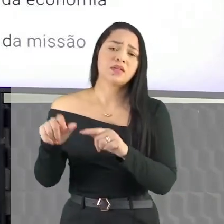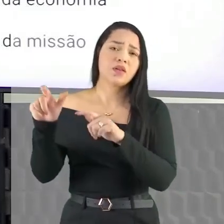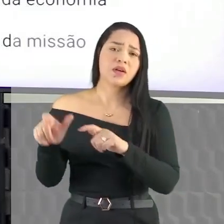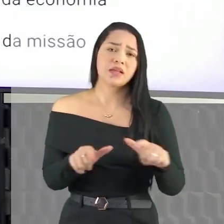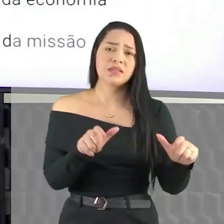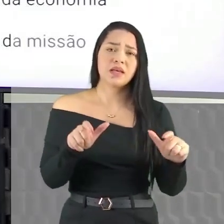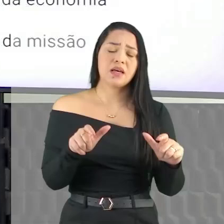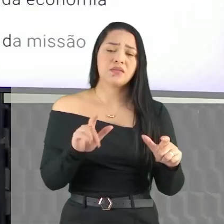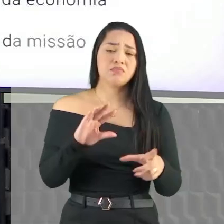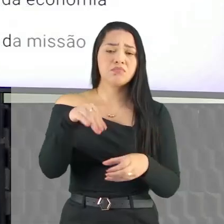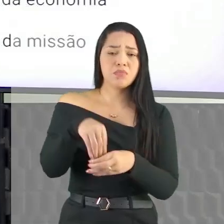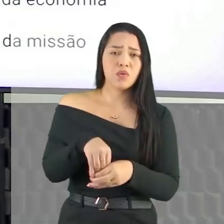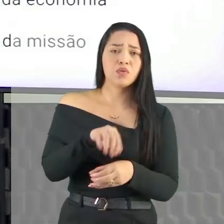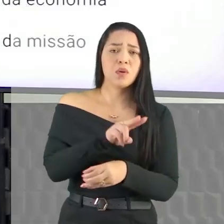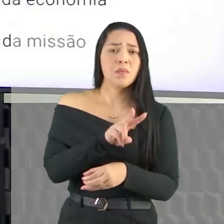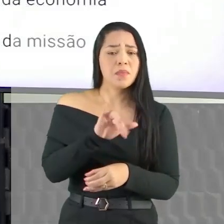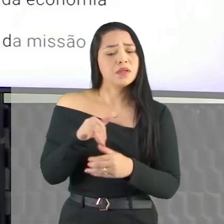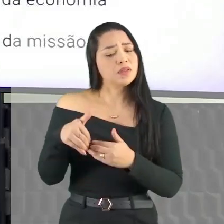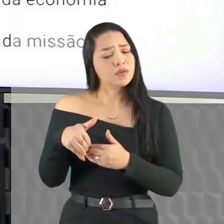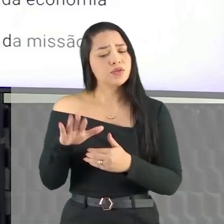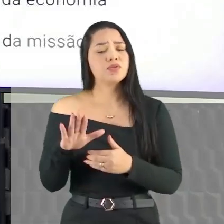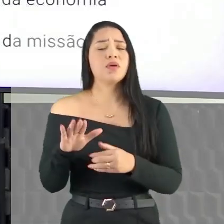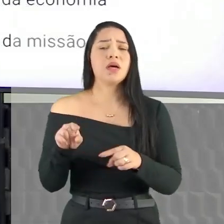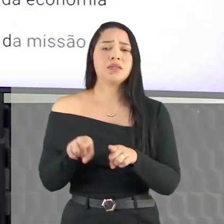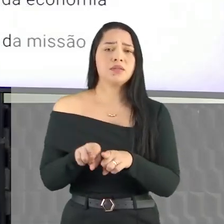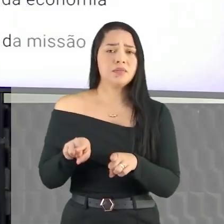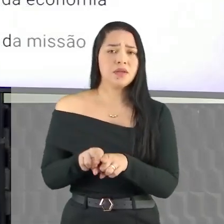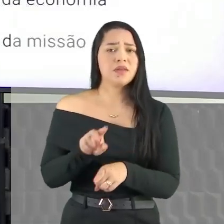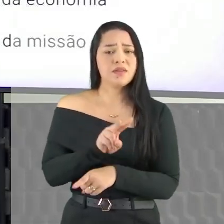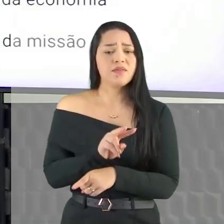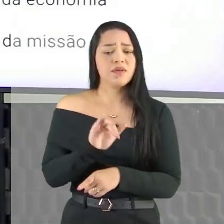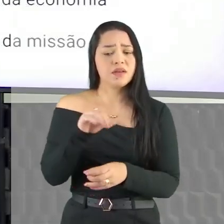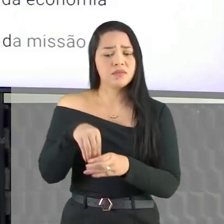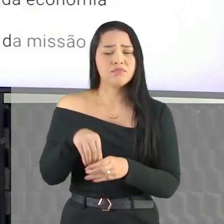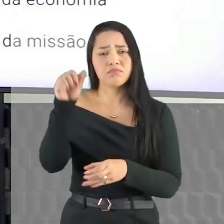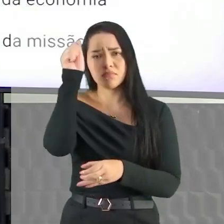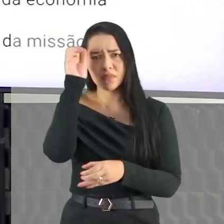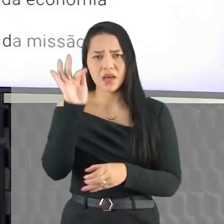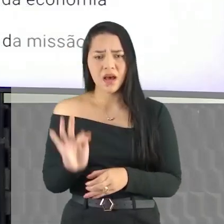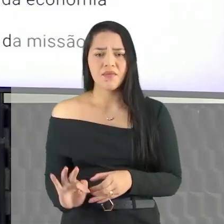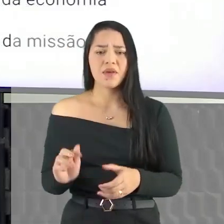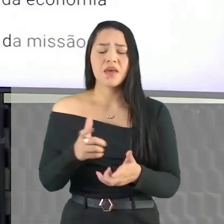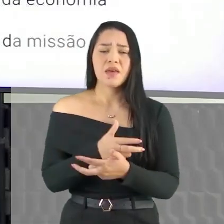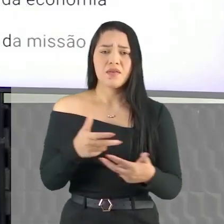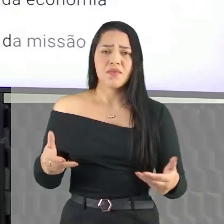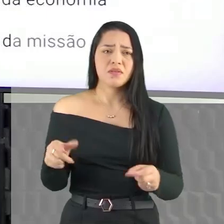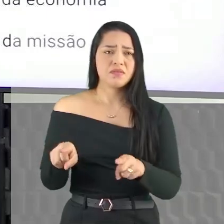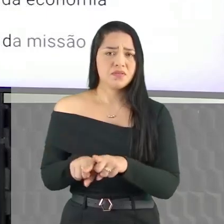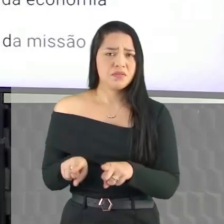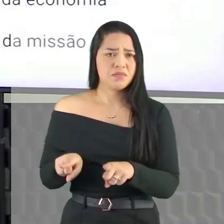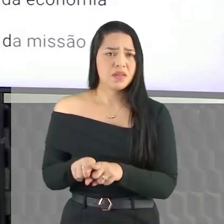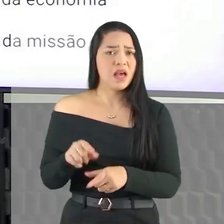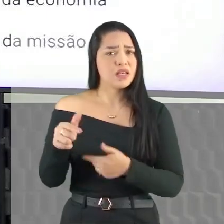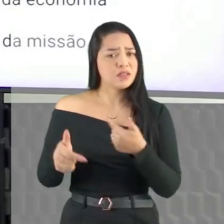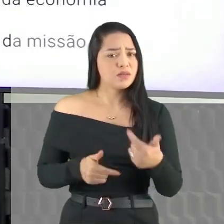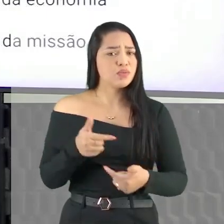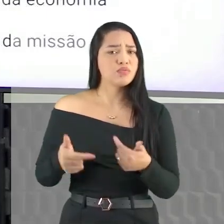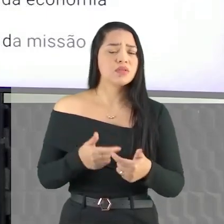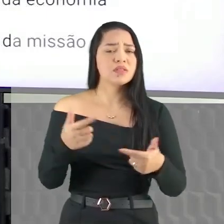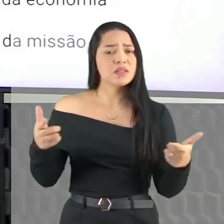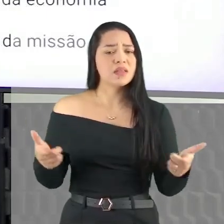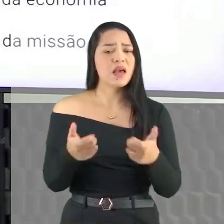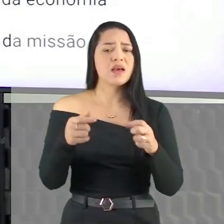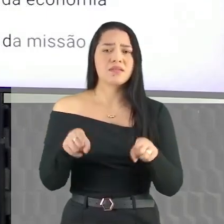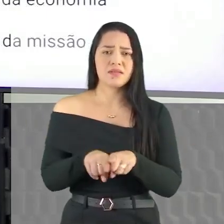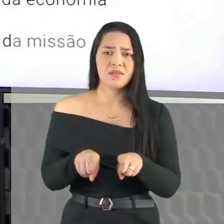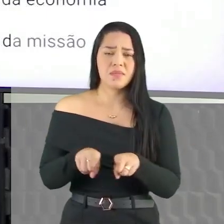localizado em determinados pontos, mas ele vai continuar. Esse colonialismo continua na África. Inclusive, vários regimes e as lutas, as guerras civis